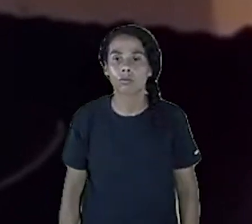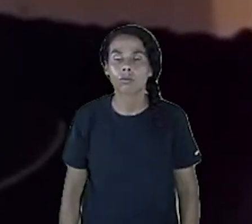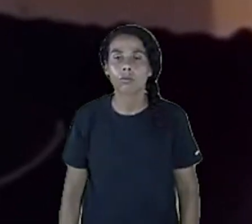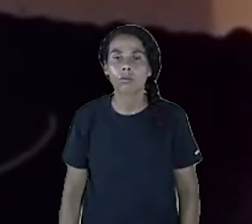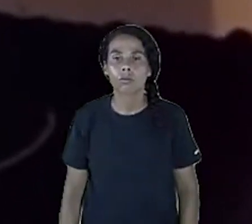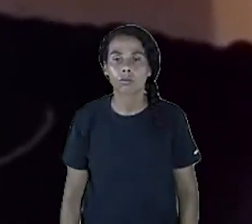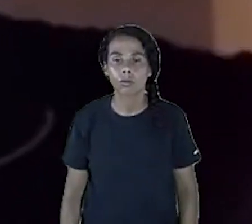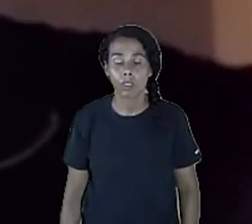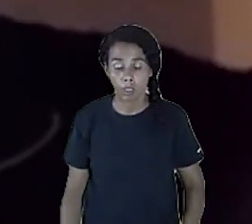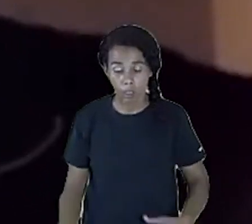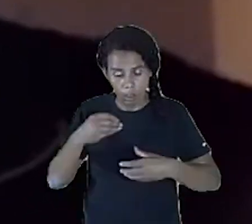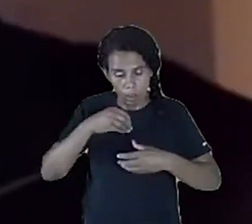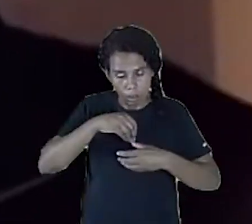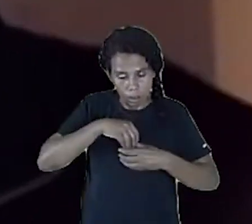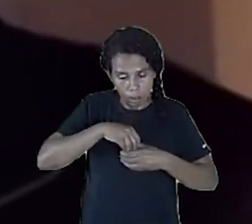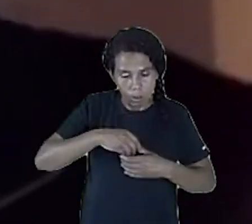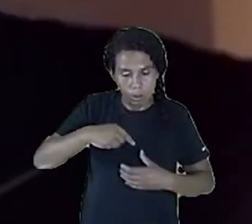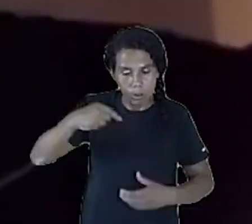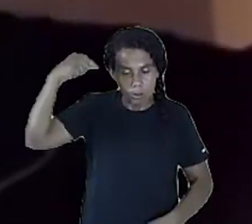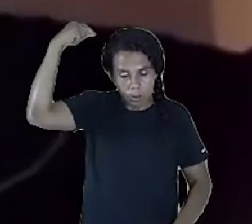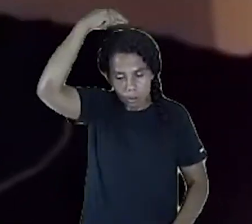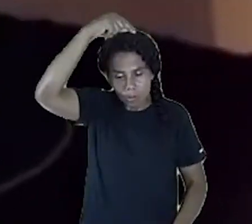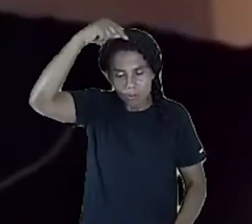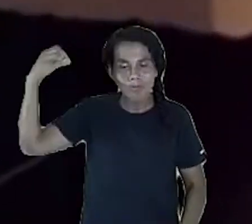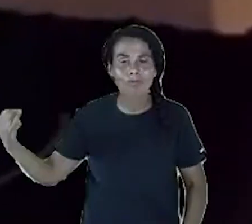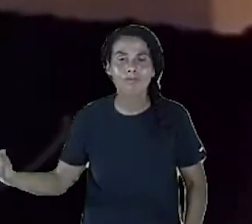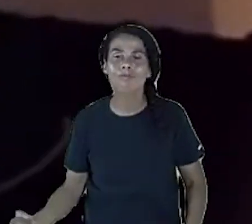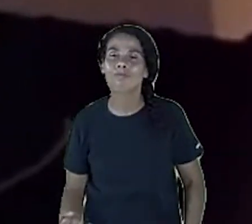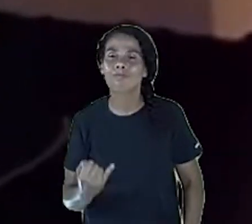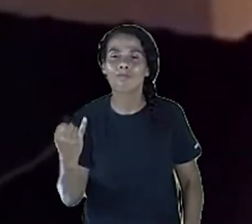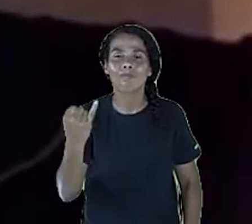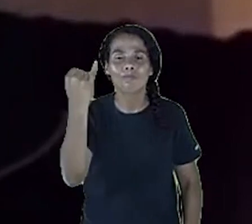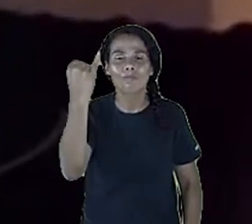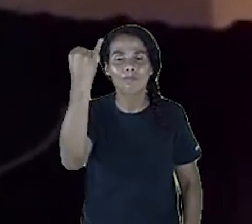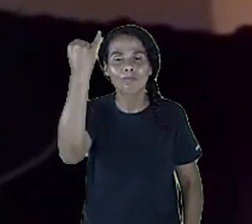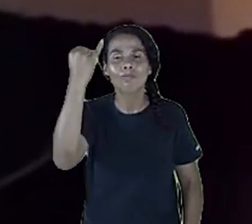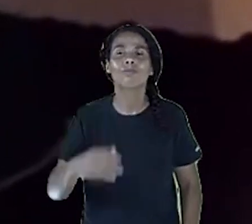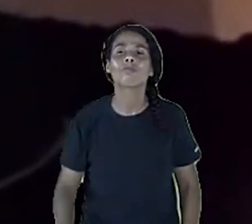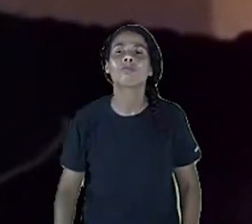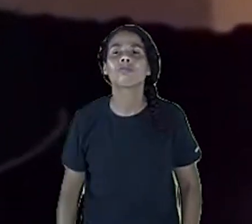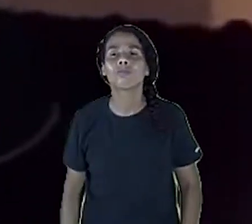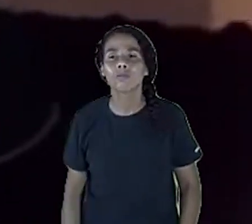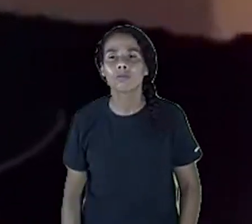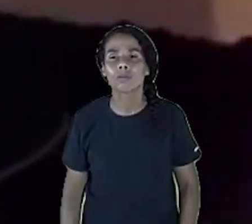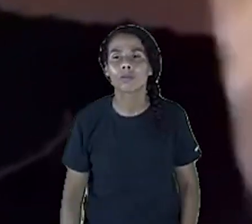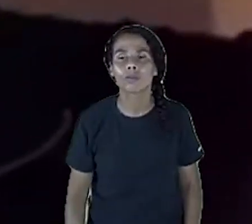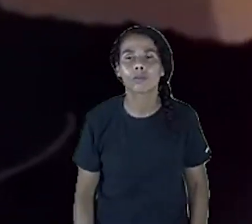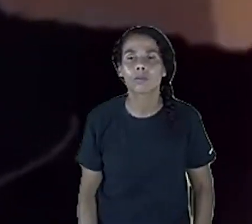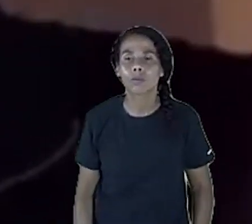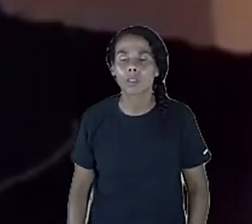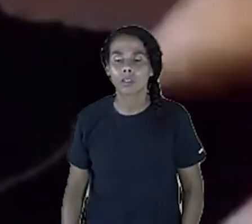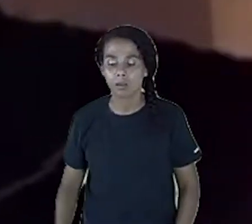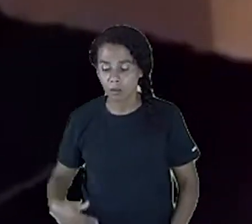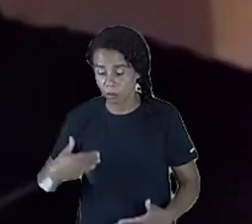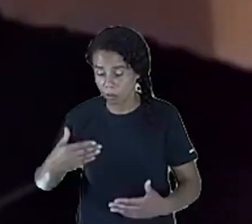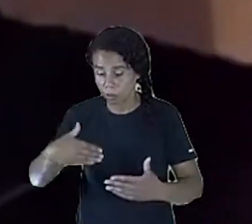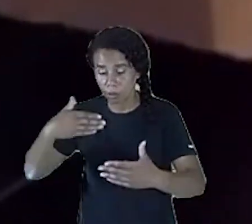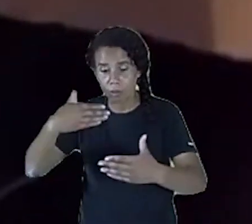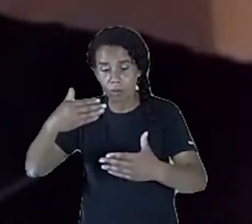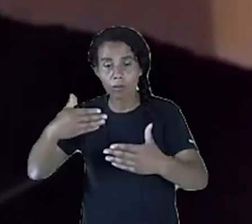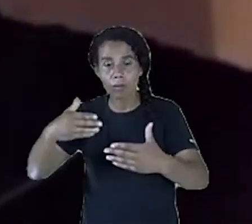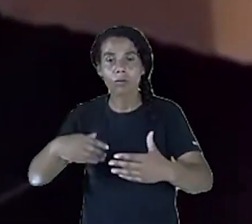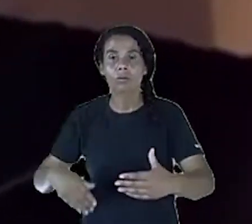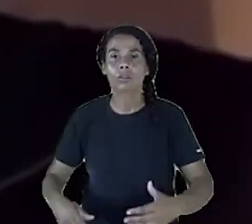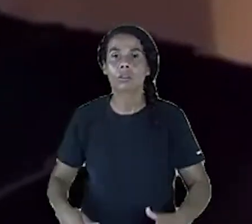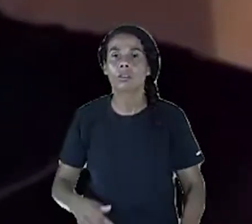caminhão para ir pegar o trem, para chegar na cidade grande, e dali da cidade grande eu fui para